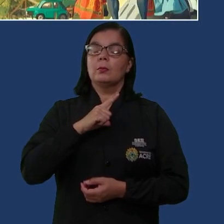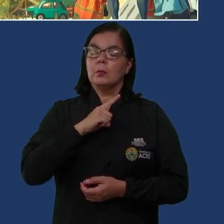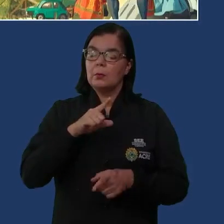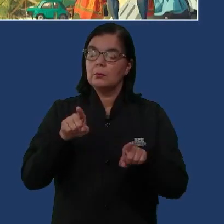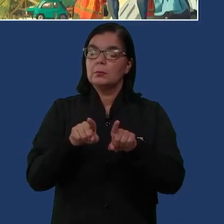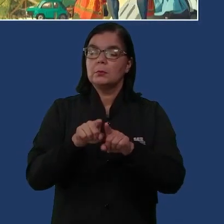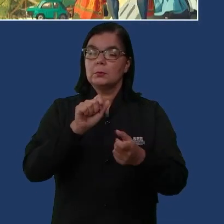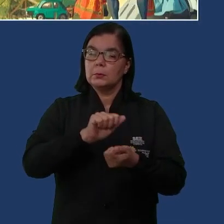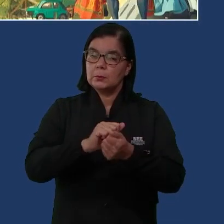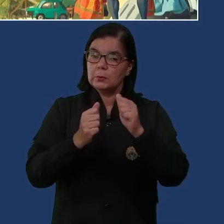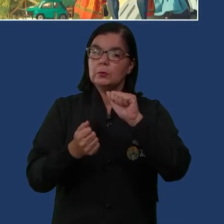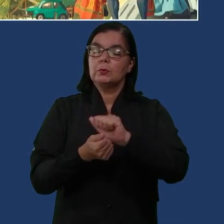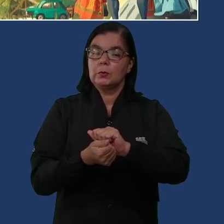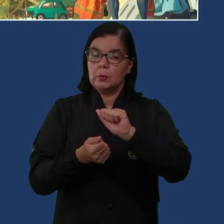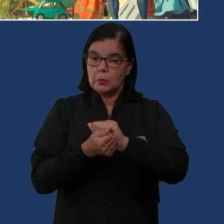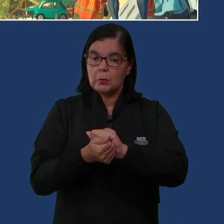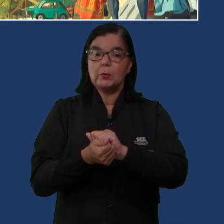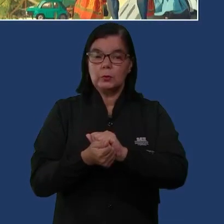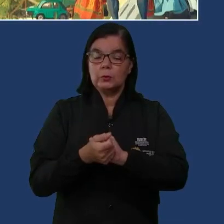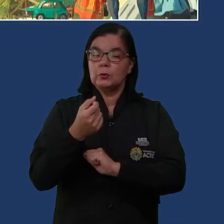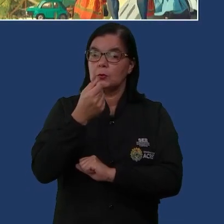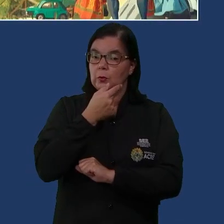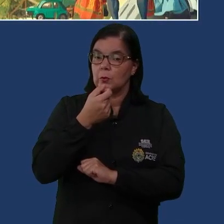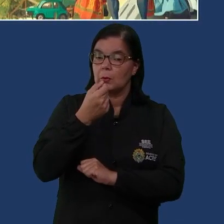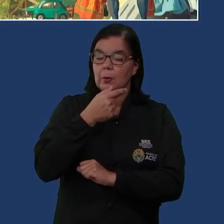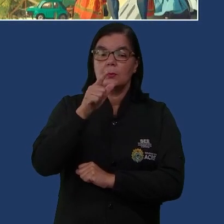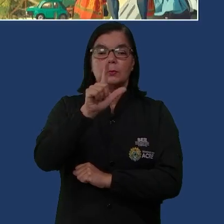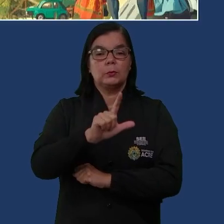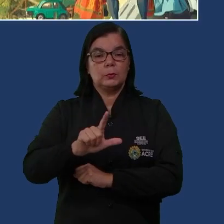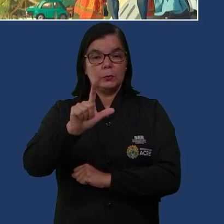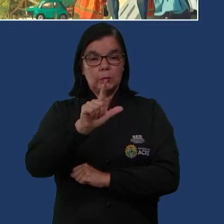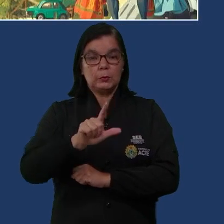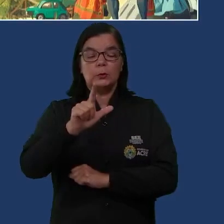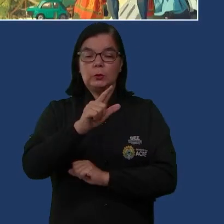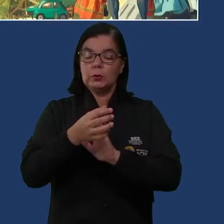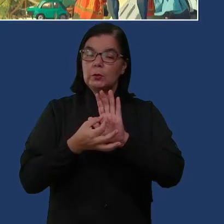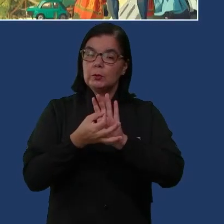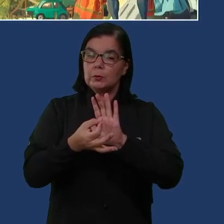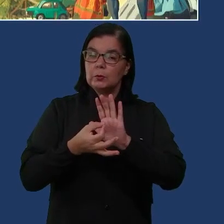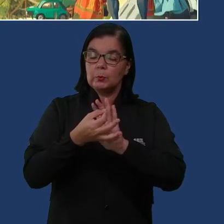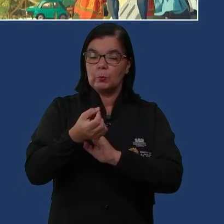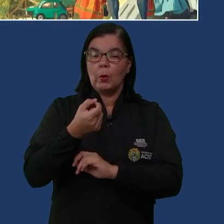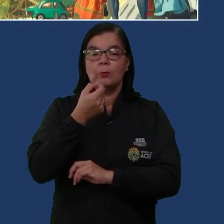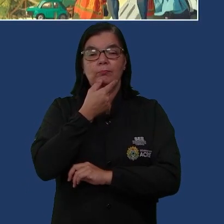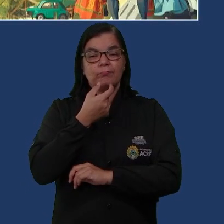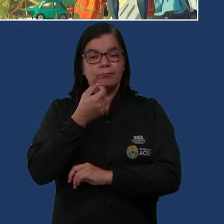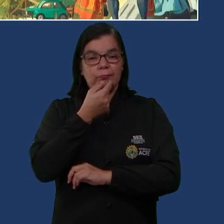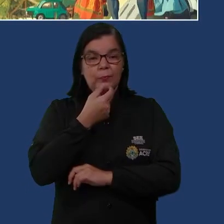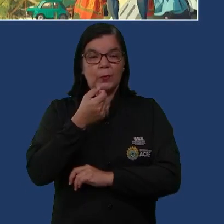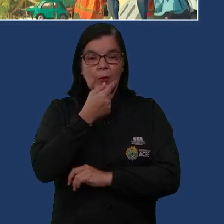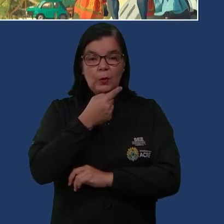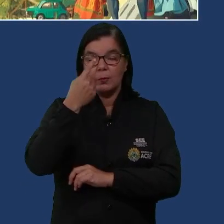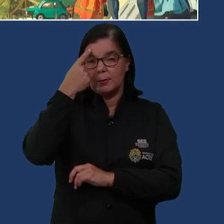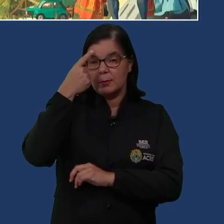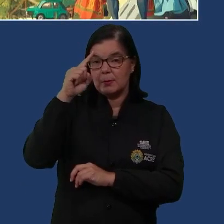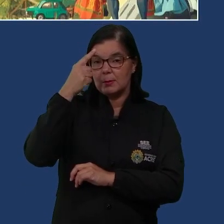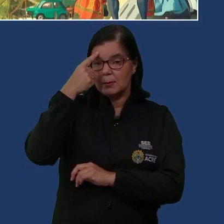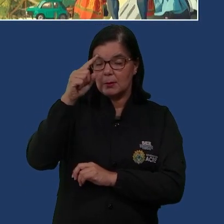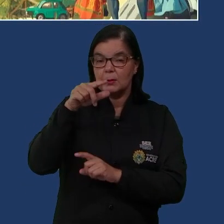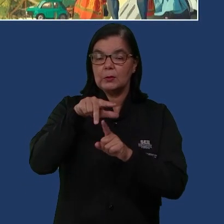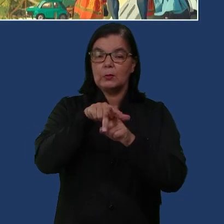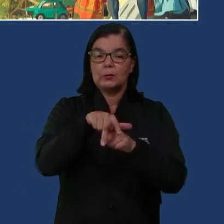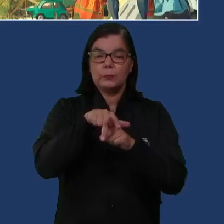adaptação, é um exemplo atemporal de paródia literária e faz crítica com humor os ideais